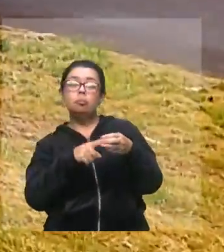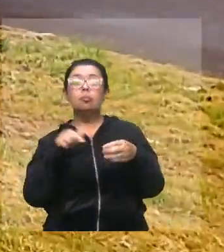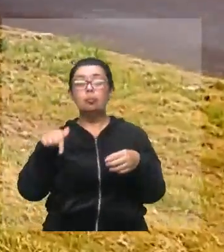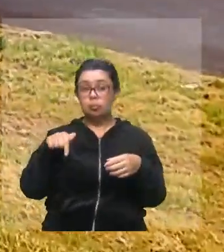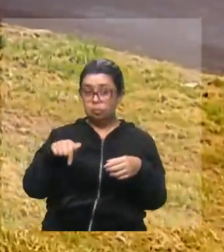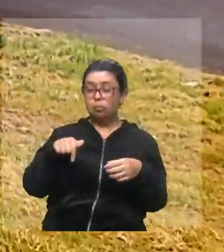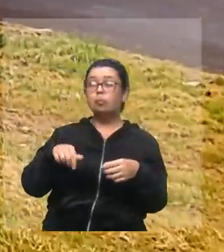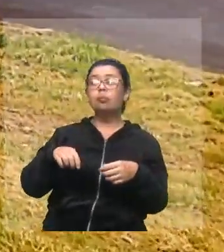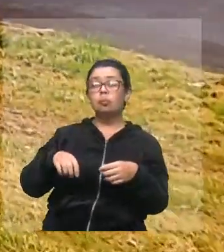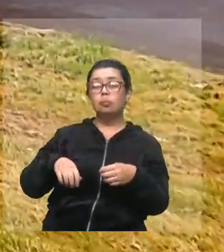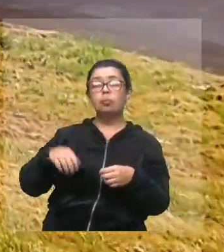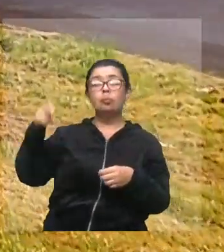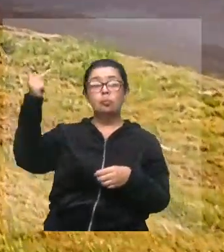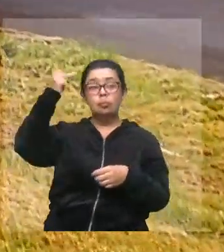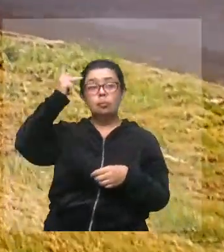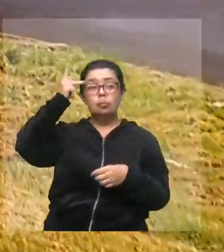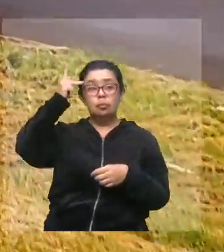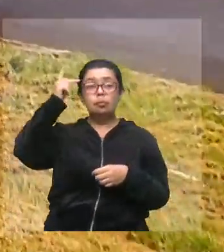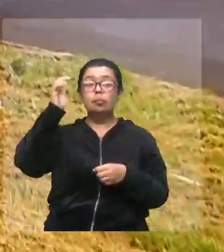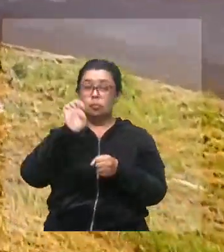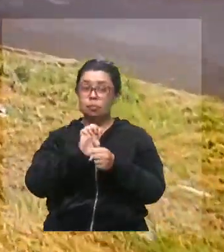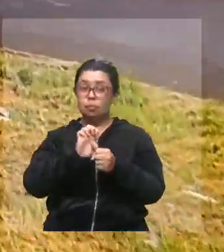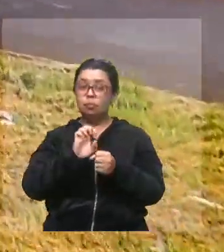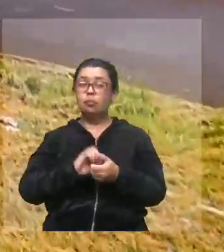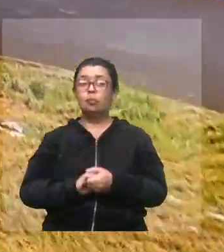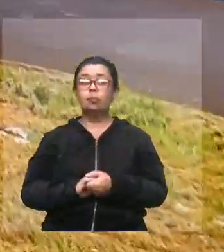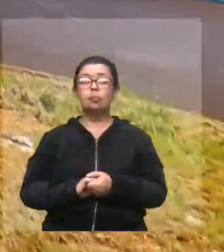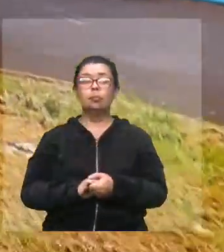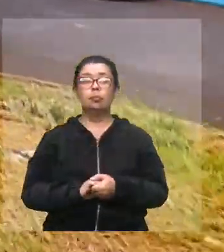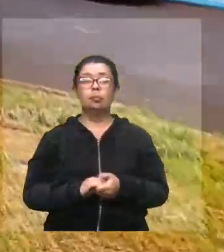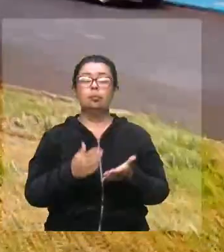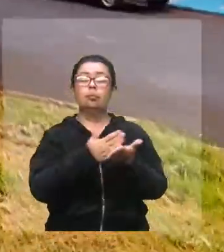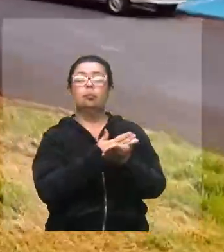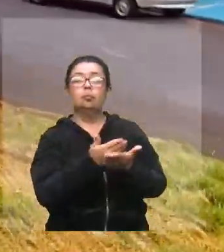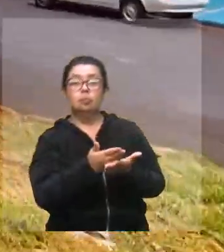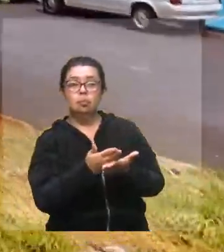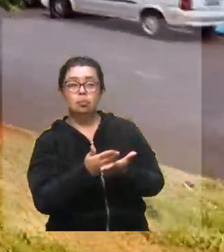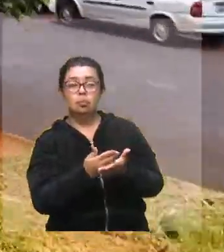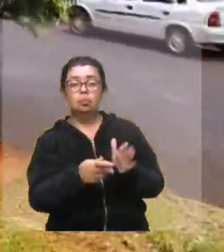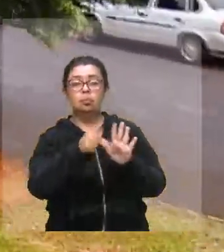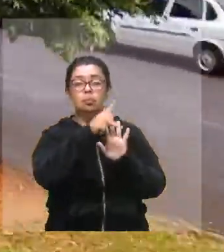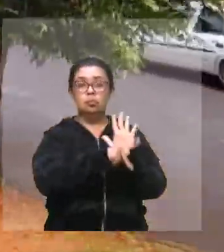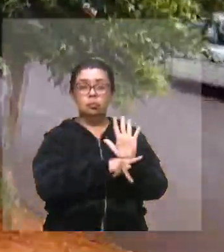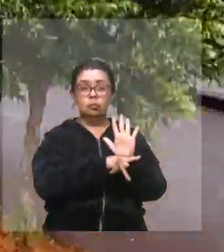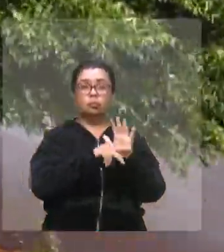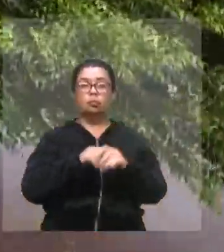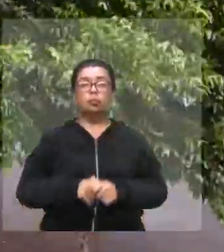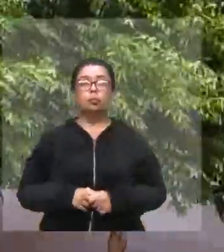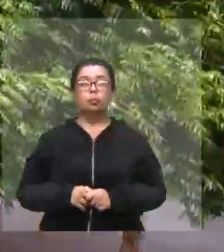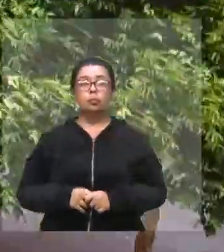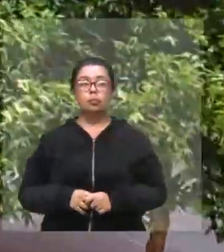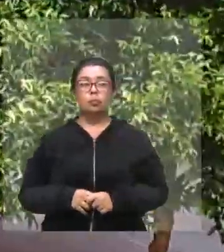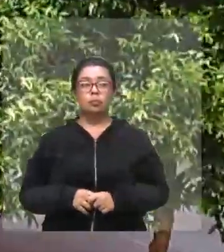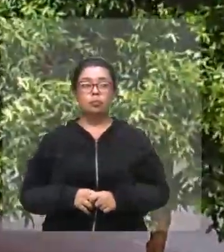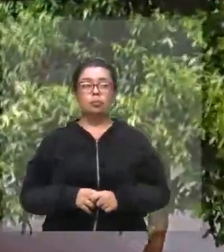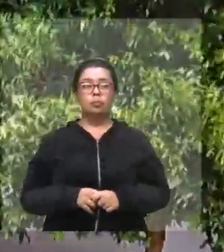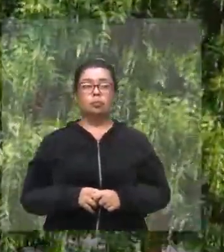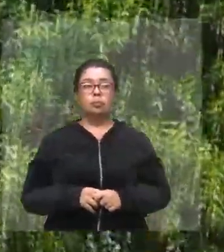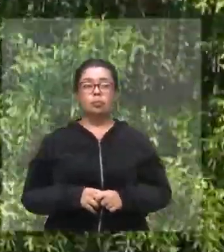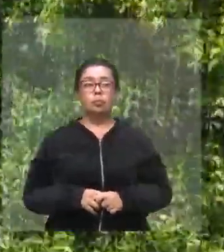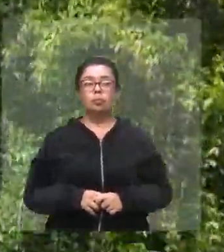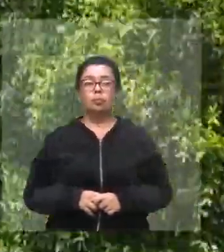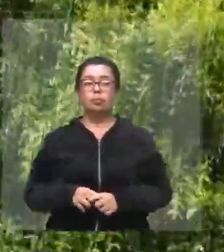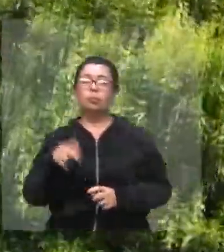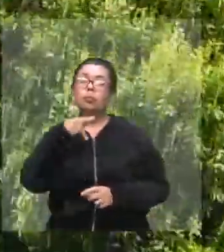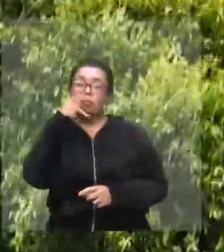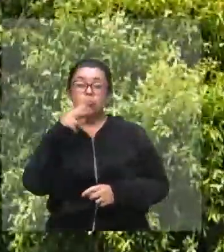São Paulo, e a gente ali começou, né, através desse projeto do vereador Vinícius Simili, na época, falou